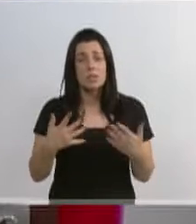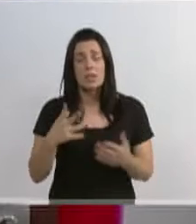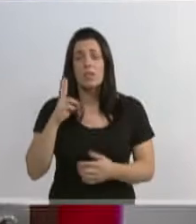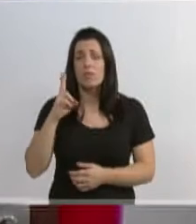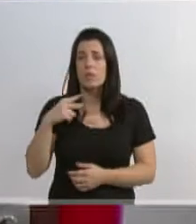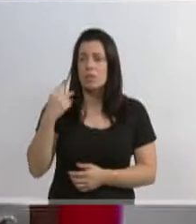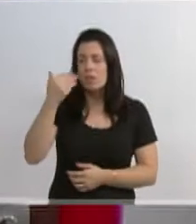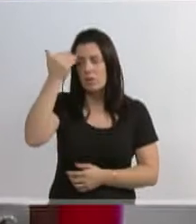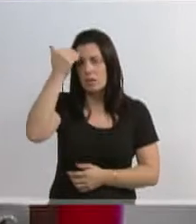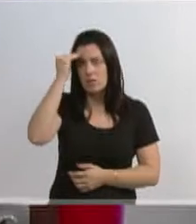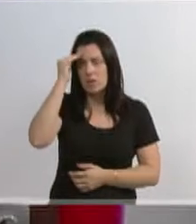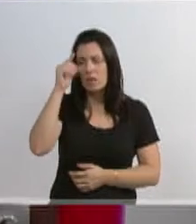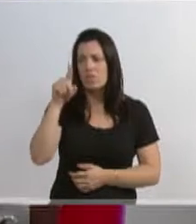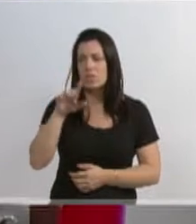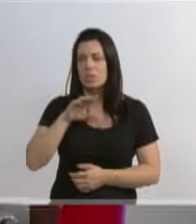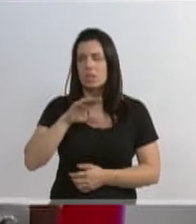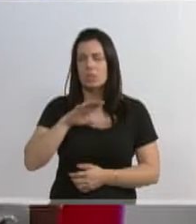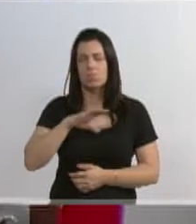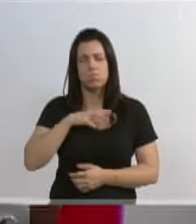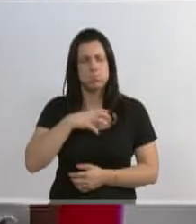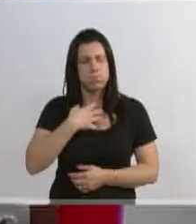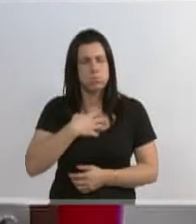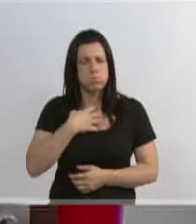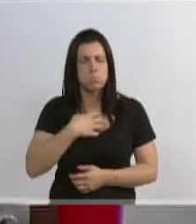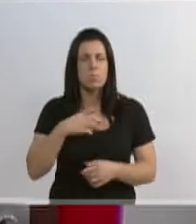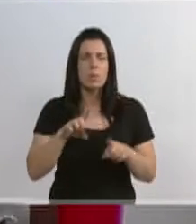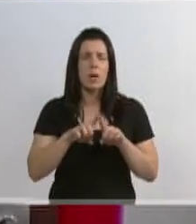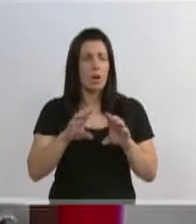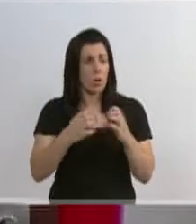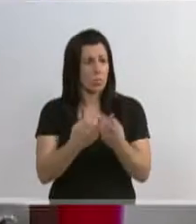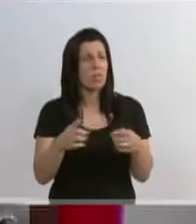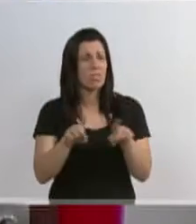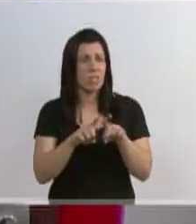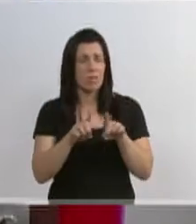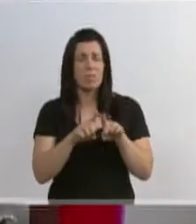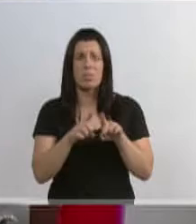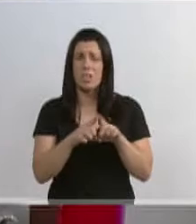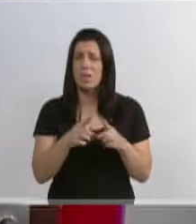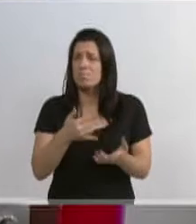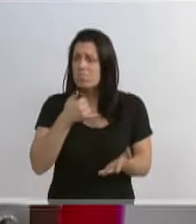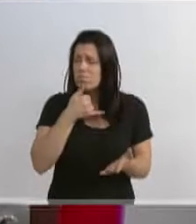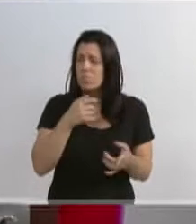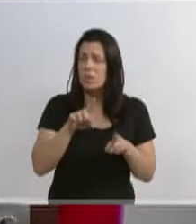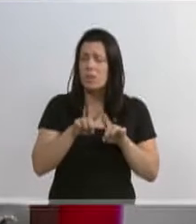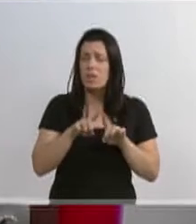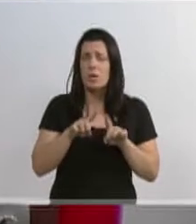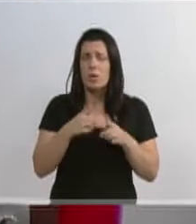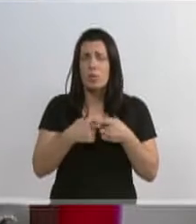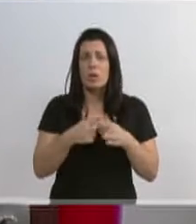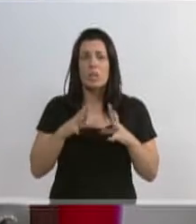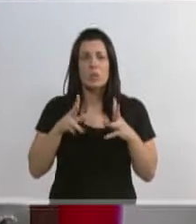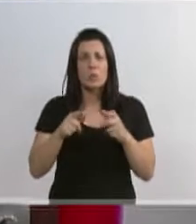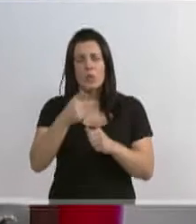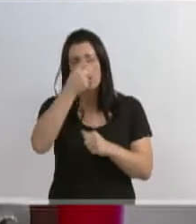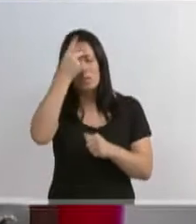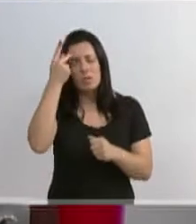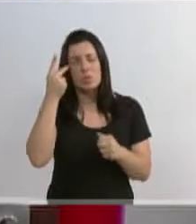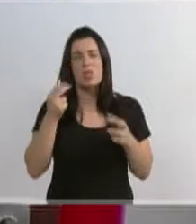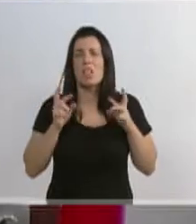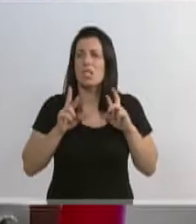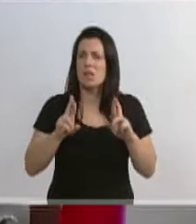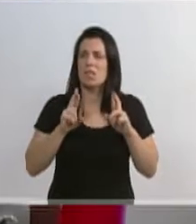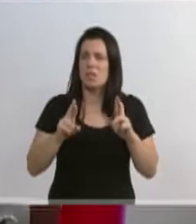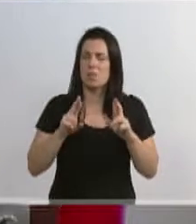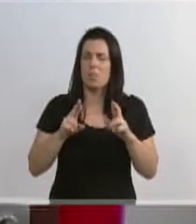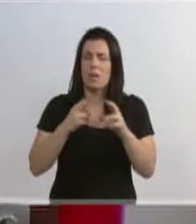Adriano, entendo a vossa revolta, tenho certeza que é da comunidade geral, porque todos hoje esperam que a Lava Jato faça realmente o